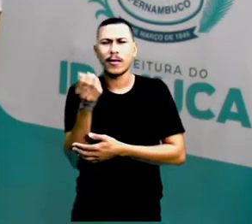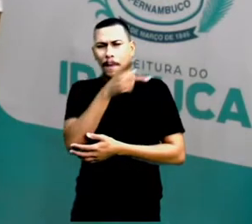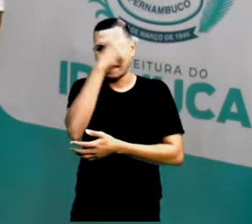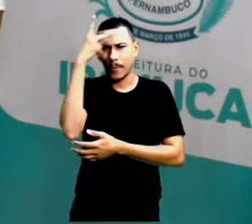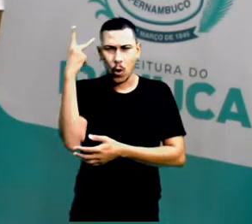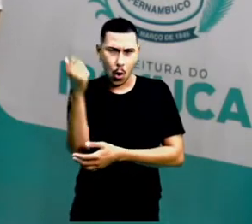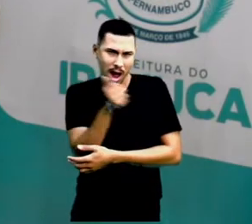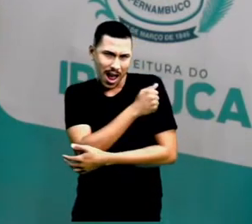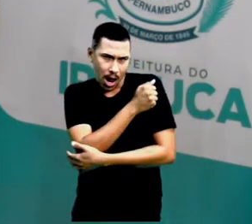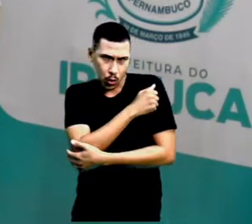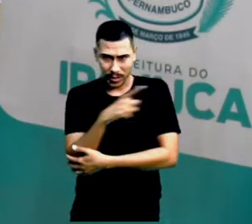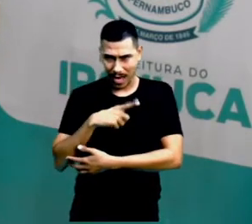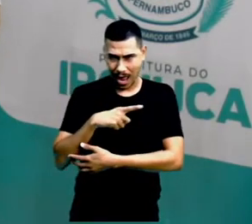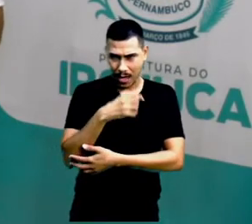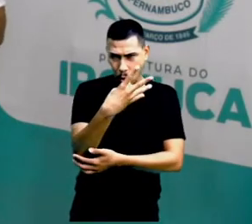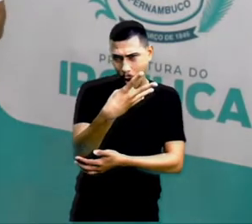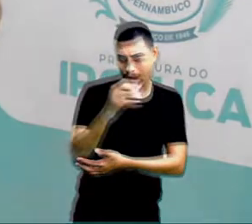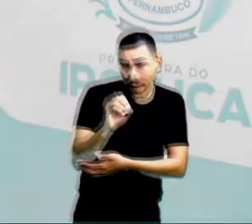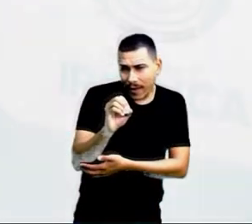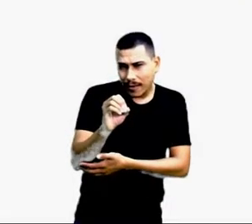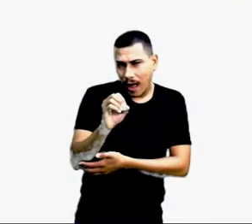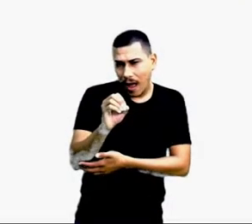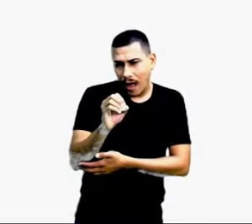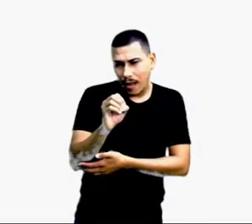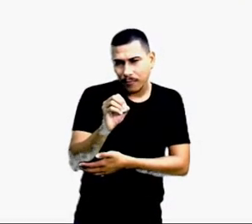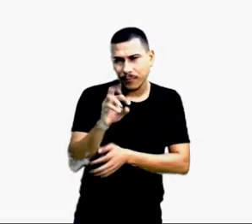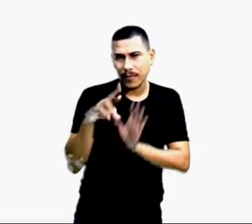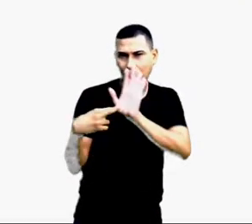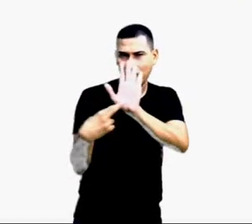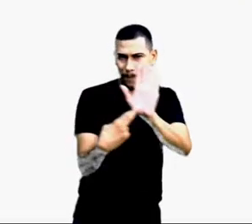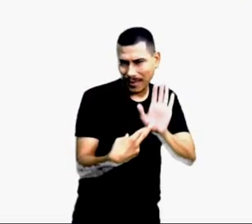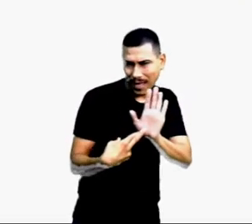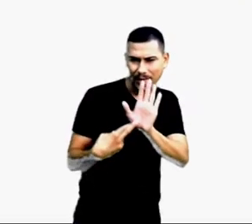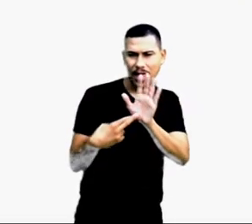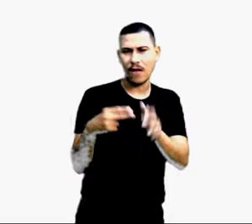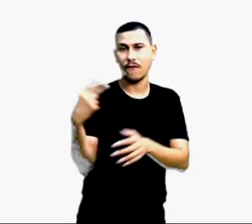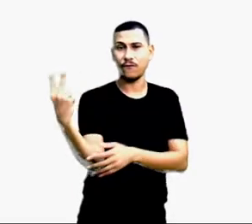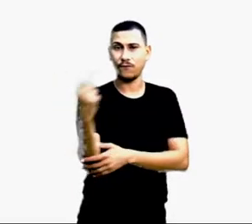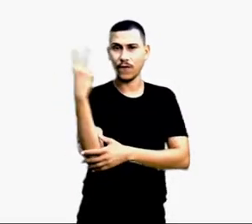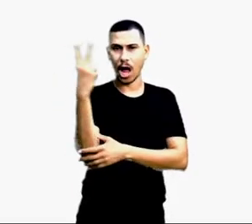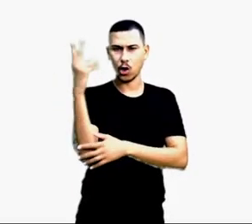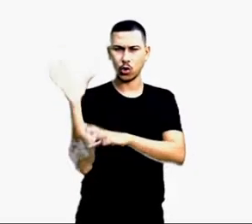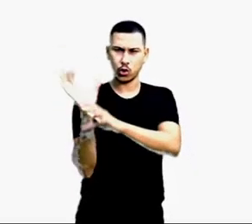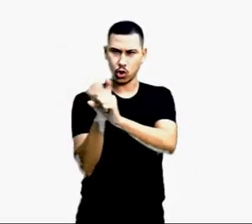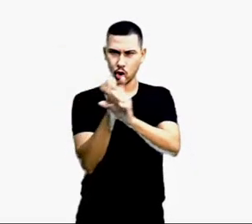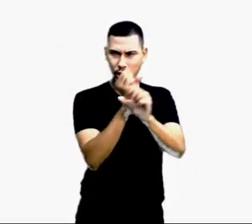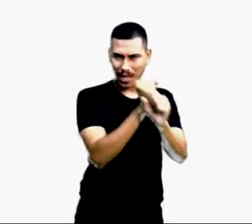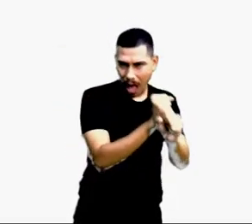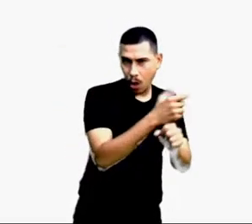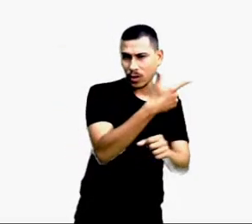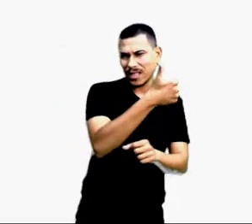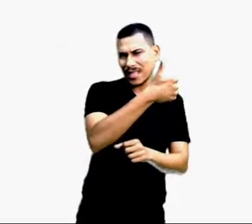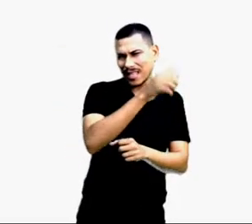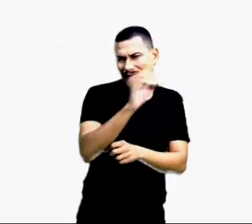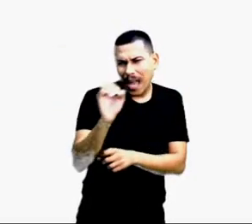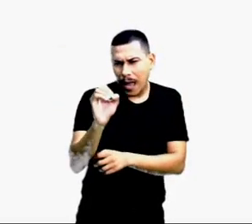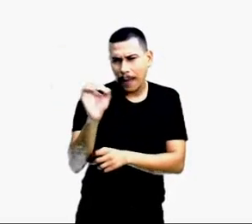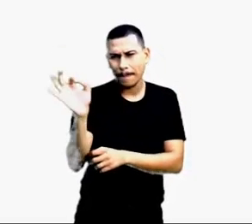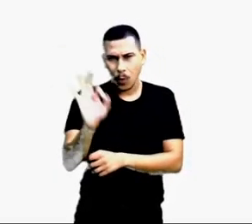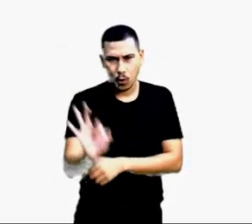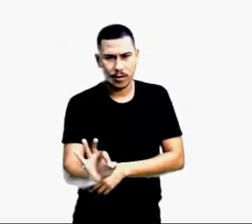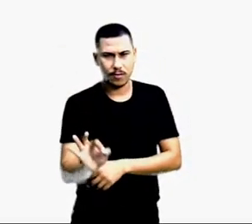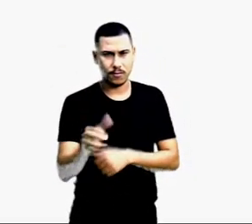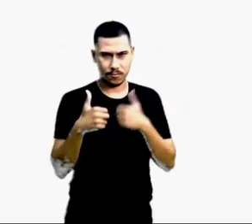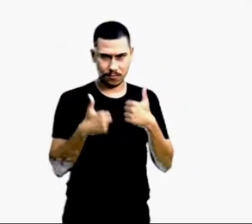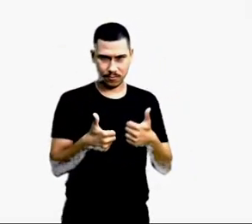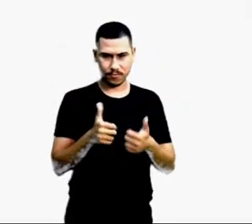40. 40 corresponde, que é o meu valor total, corresponde a 100%. Então,